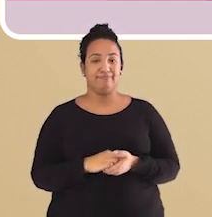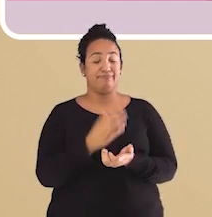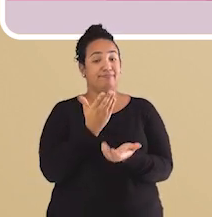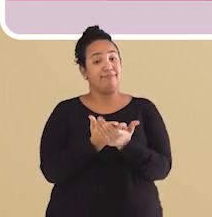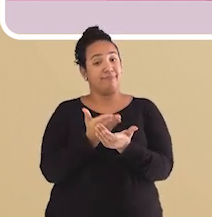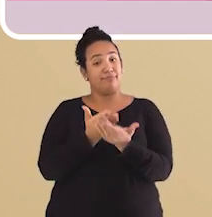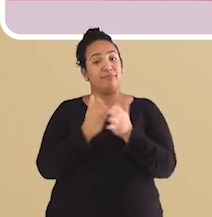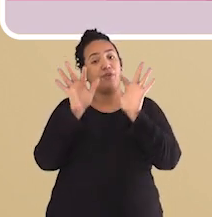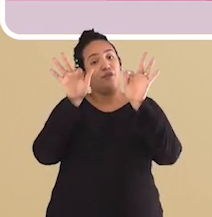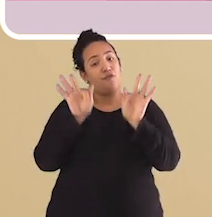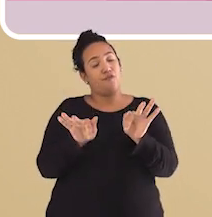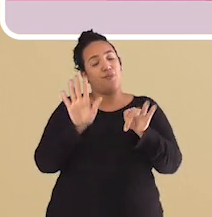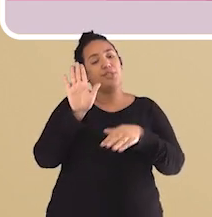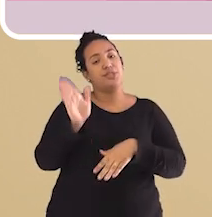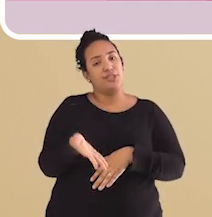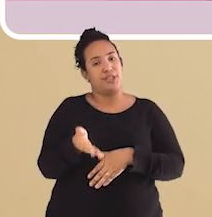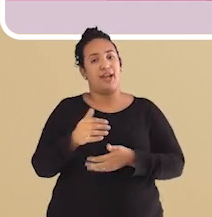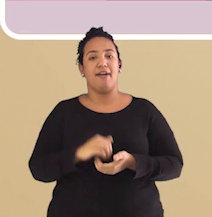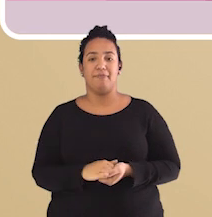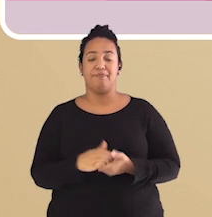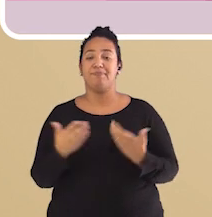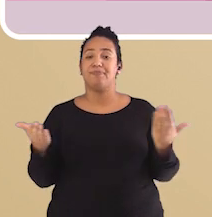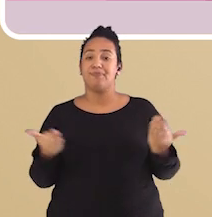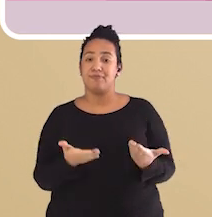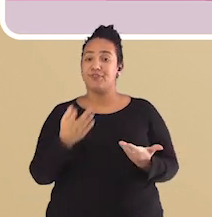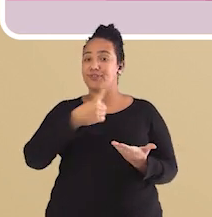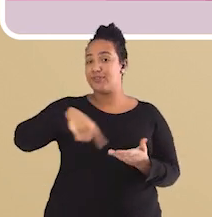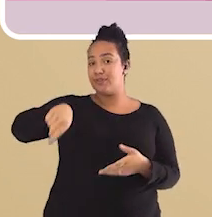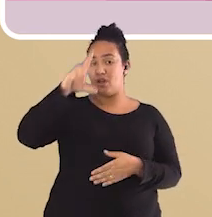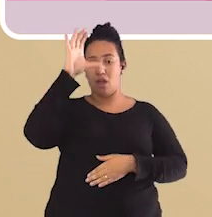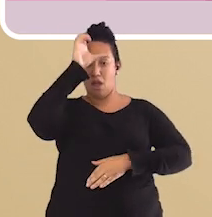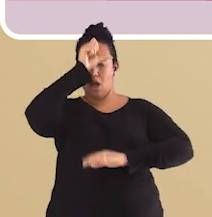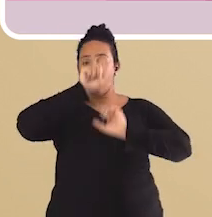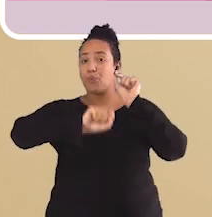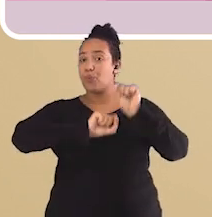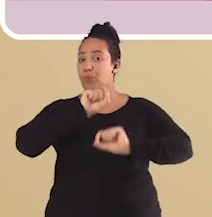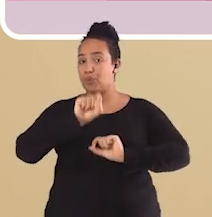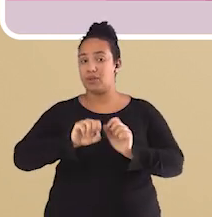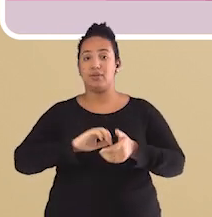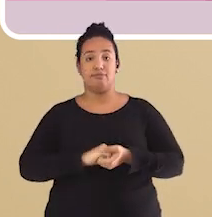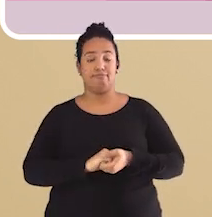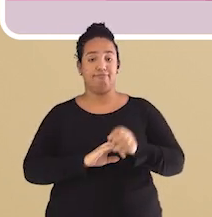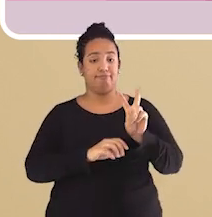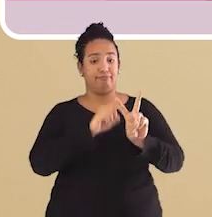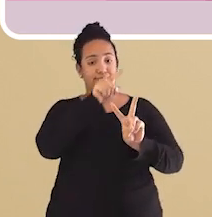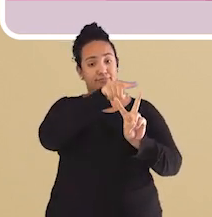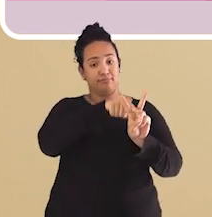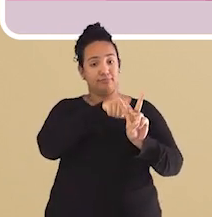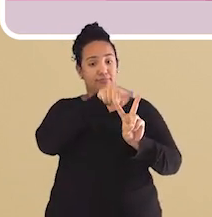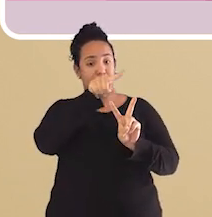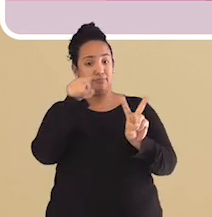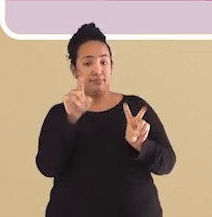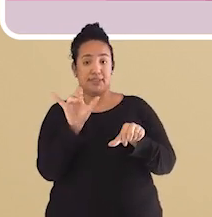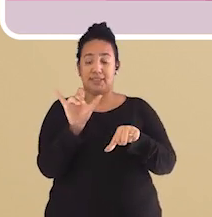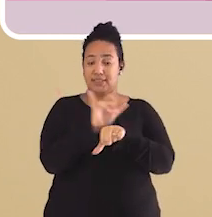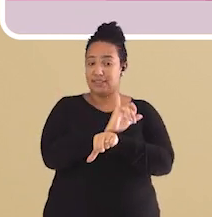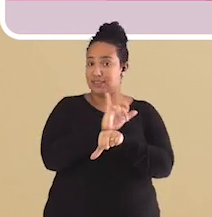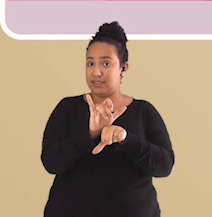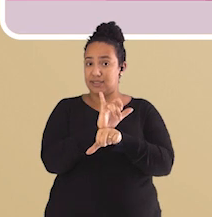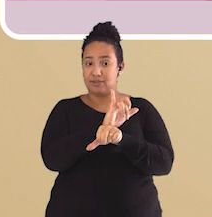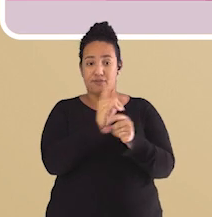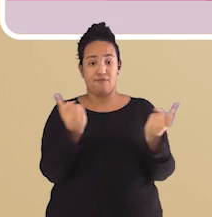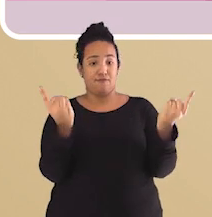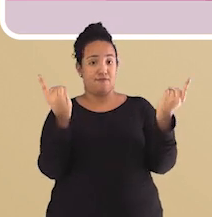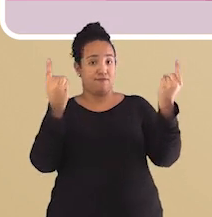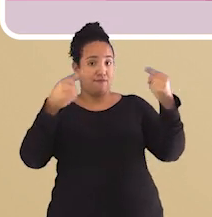A nossa aula está chegando ao final. E hoje nós aprendemos que a radiciação é a operação inversa